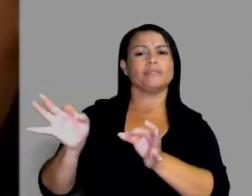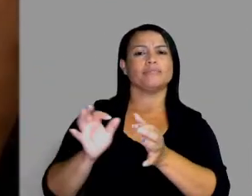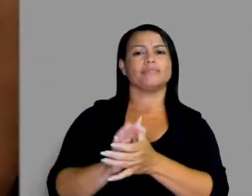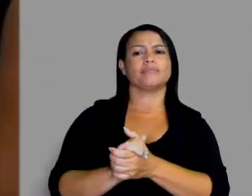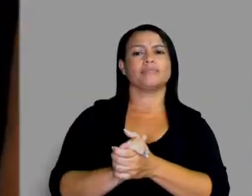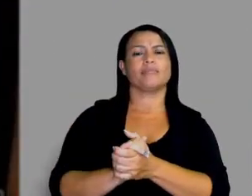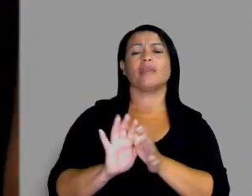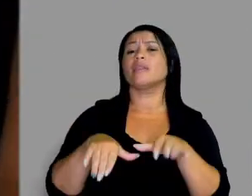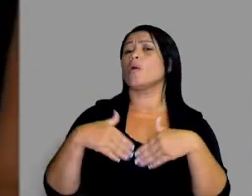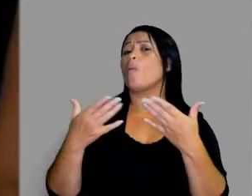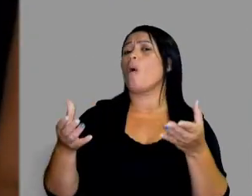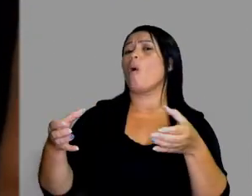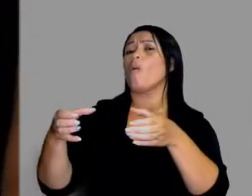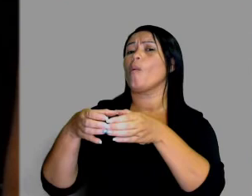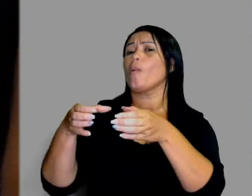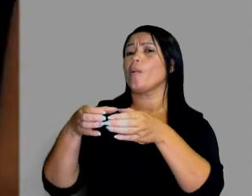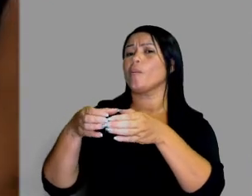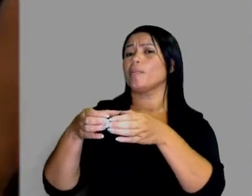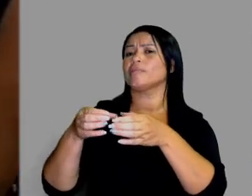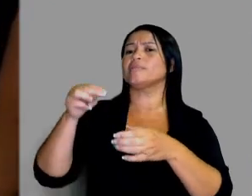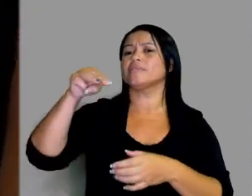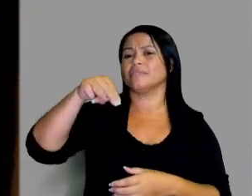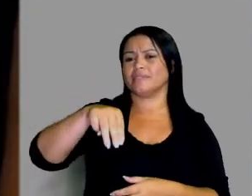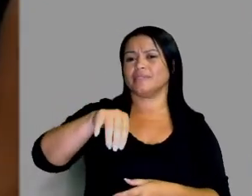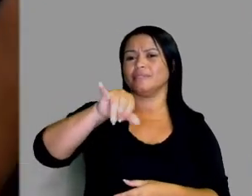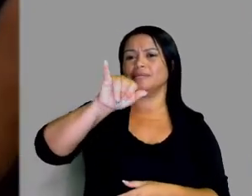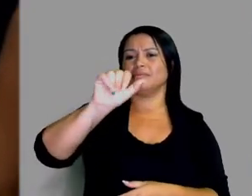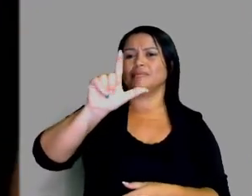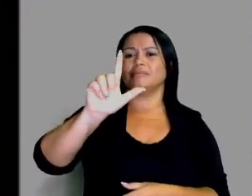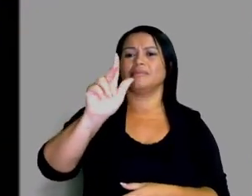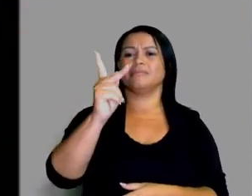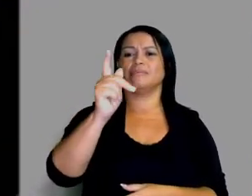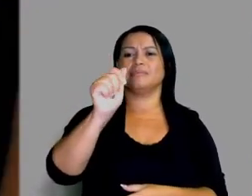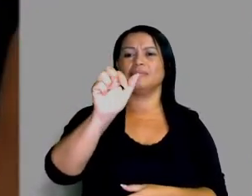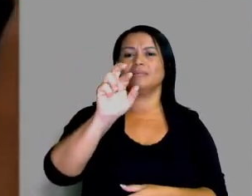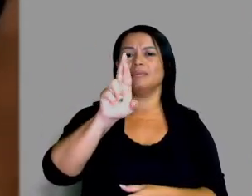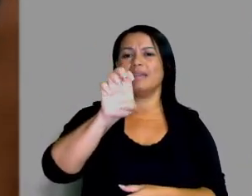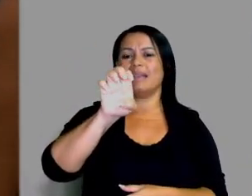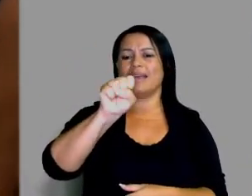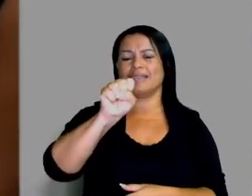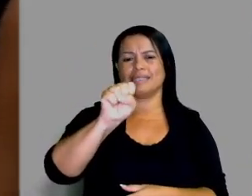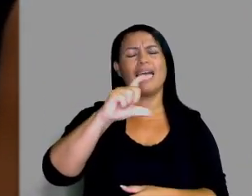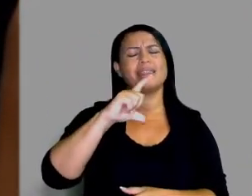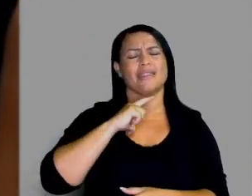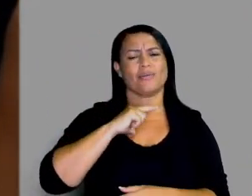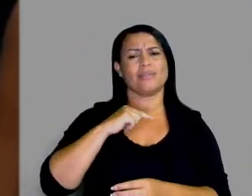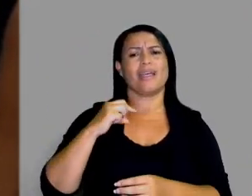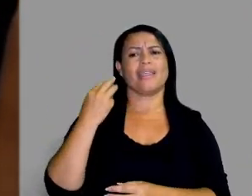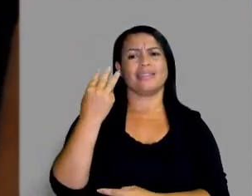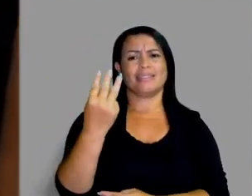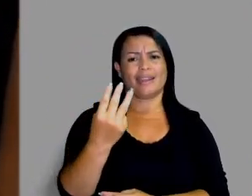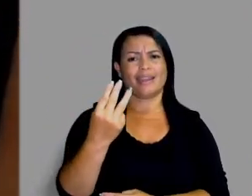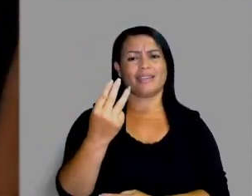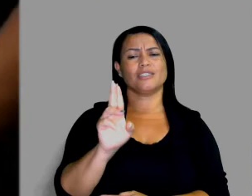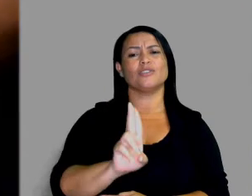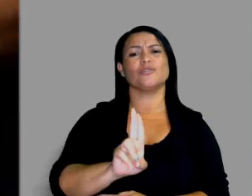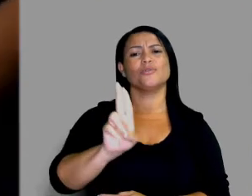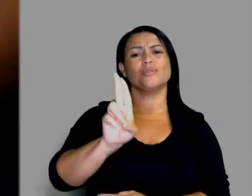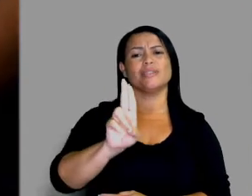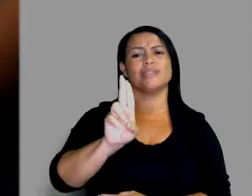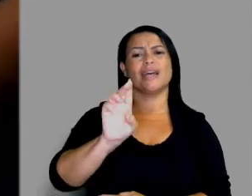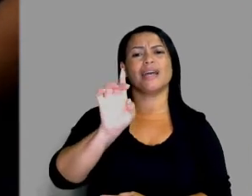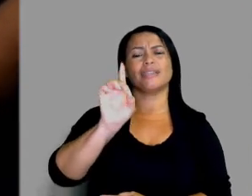ordem de que classe? De milhares. Então, ele tem 3 unidades de